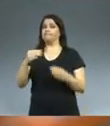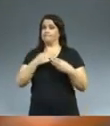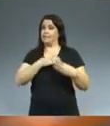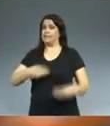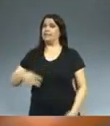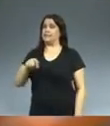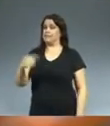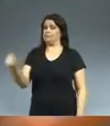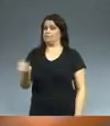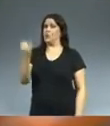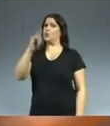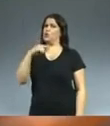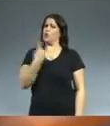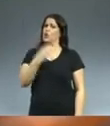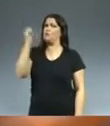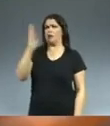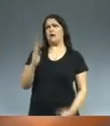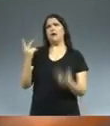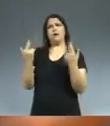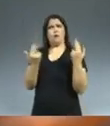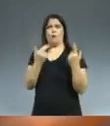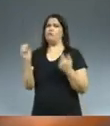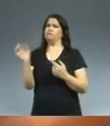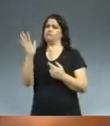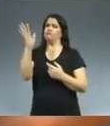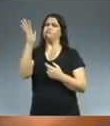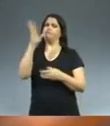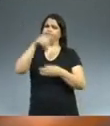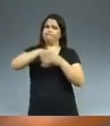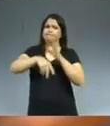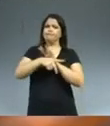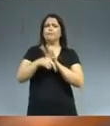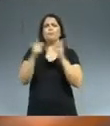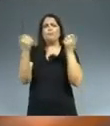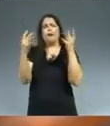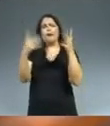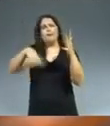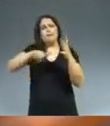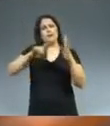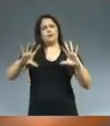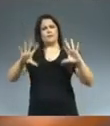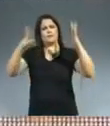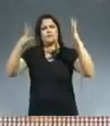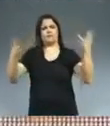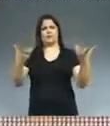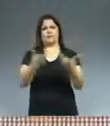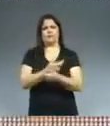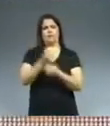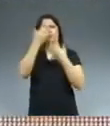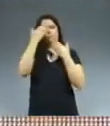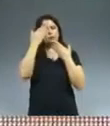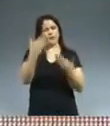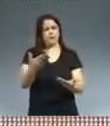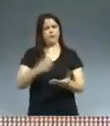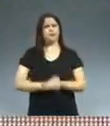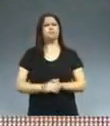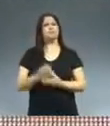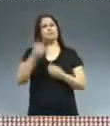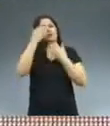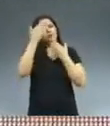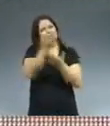região muito caras em comprar todos nós brasileiros Muito obrigado aí pela oportunidade Parabéns por esse grande evento Muito obrigado